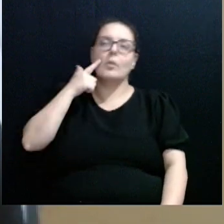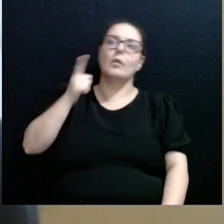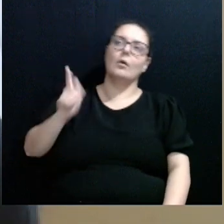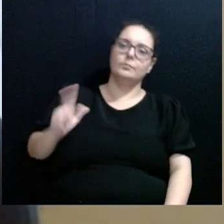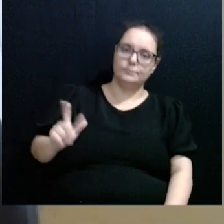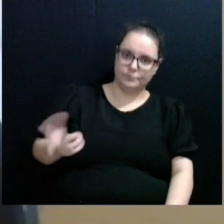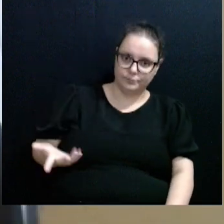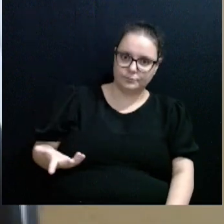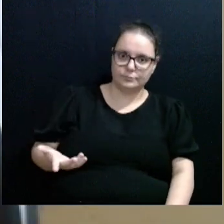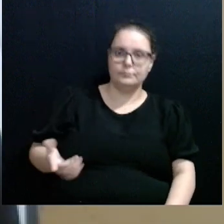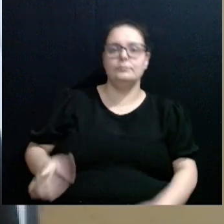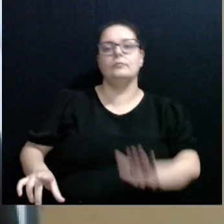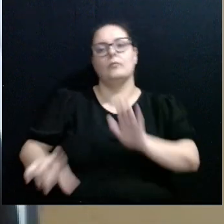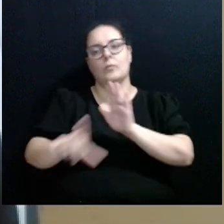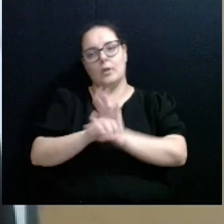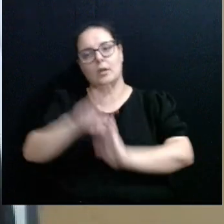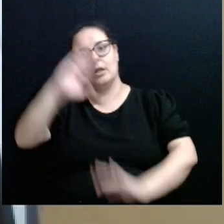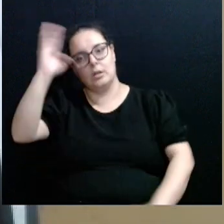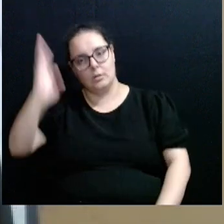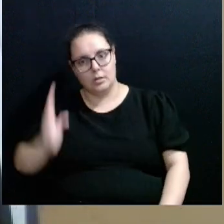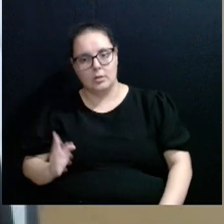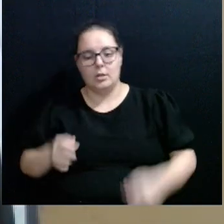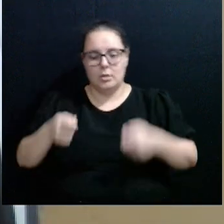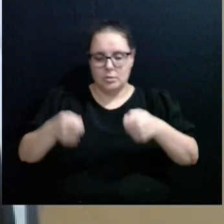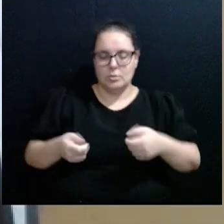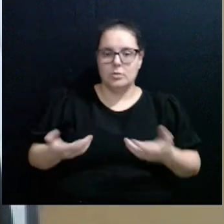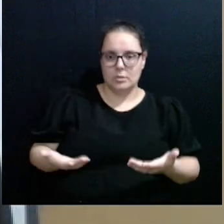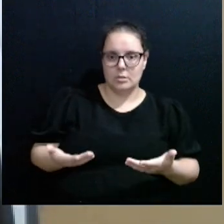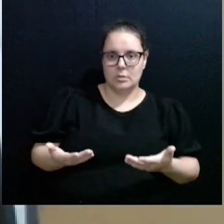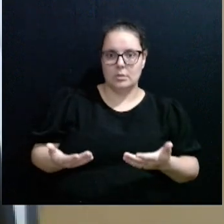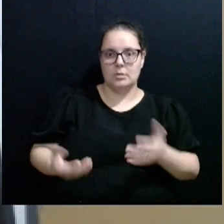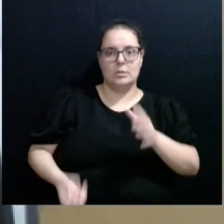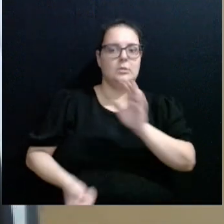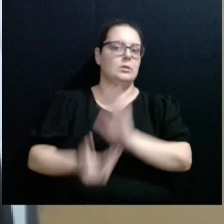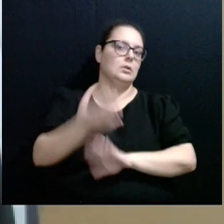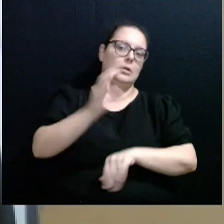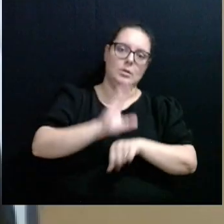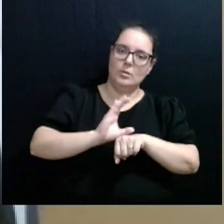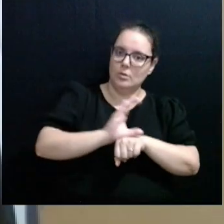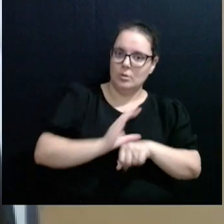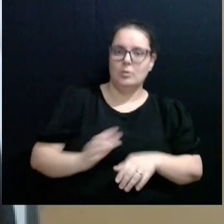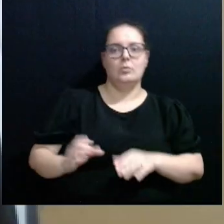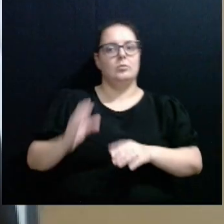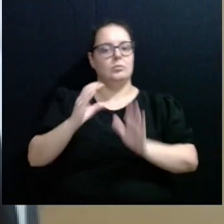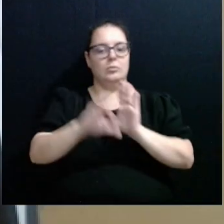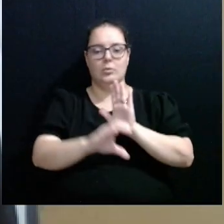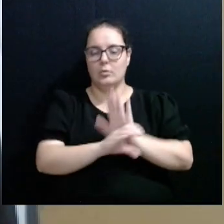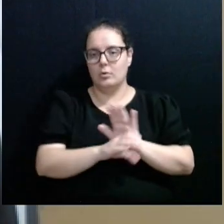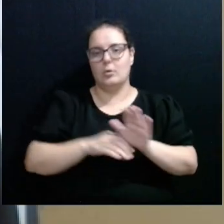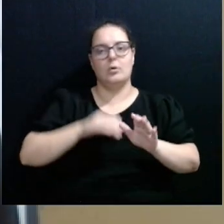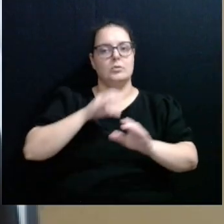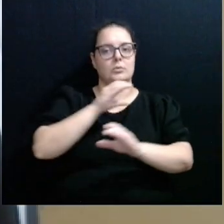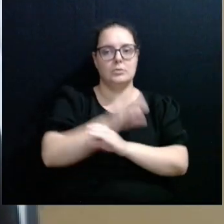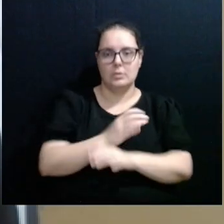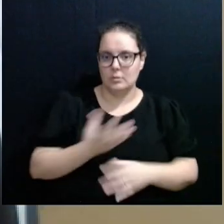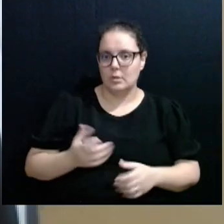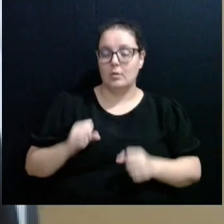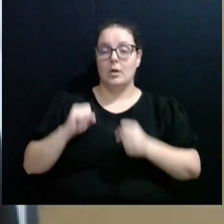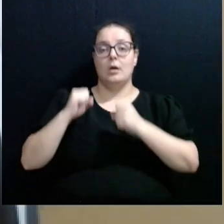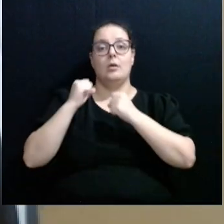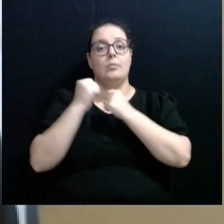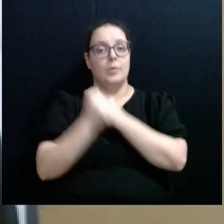legislação brasileira estabelece, desde a Constituição Federal, o Código Civil, a proteção, não